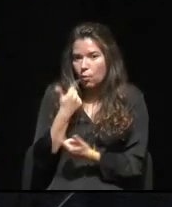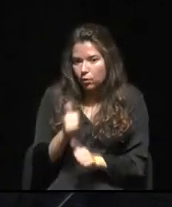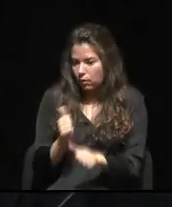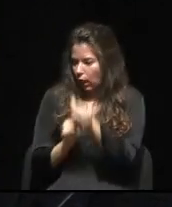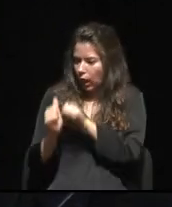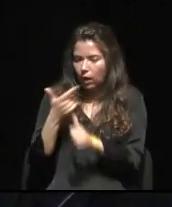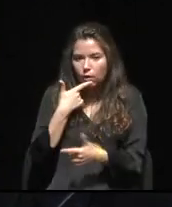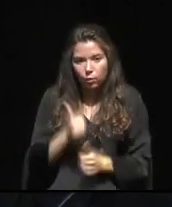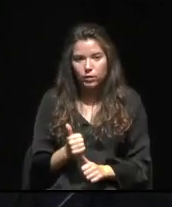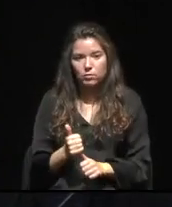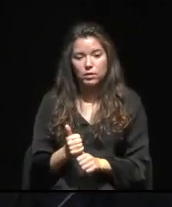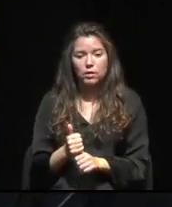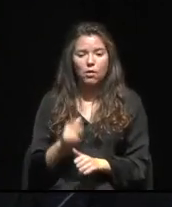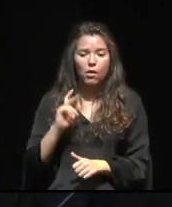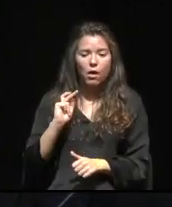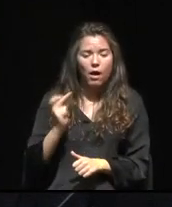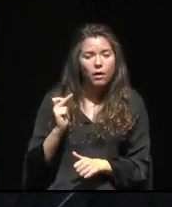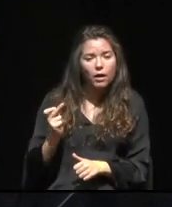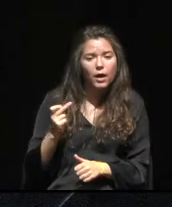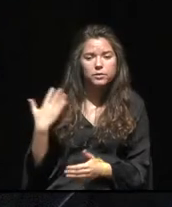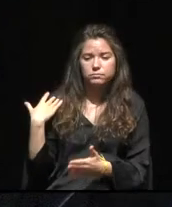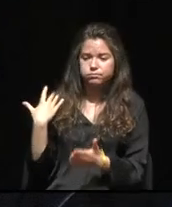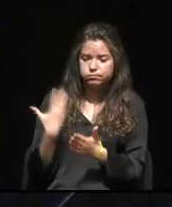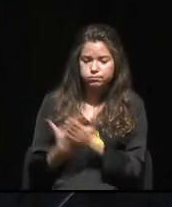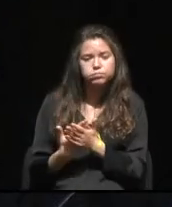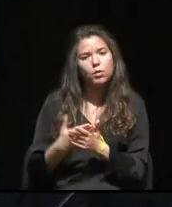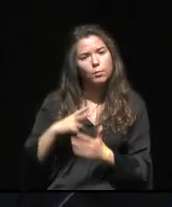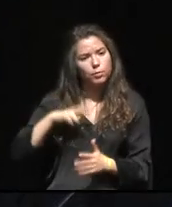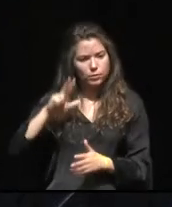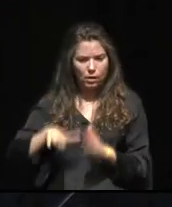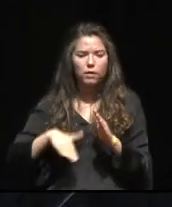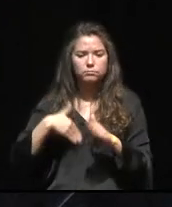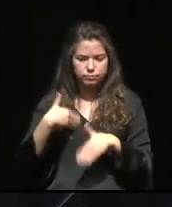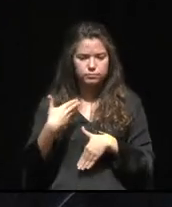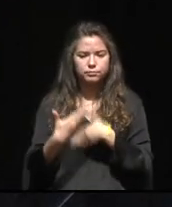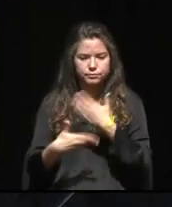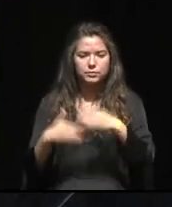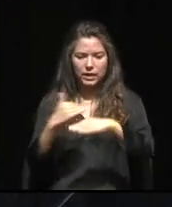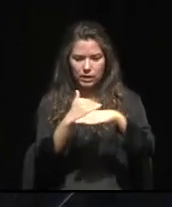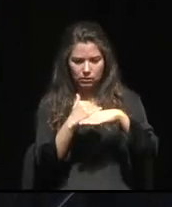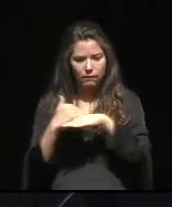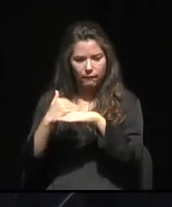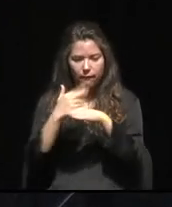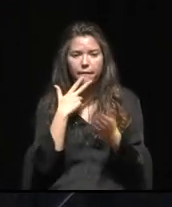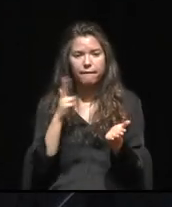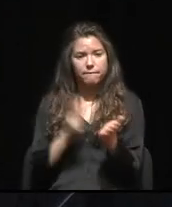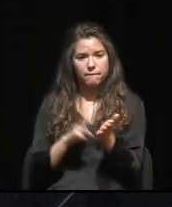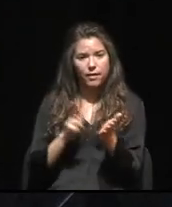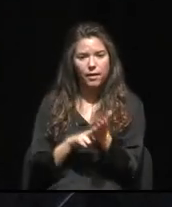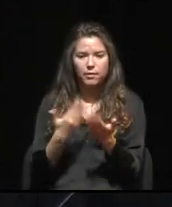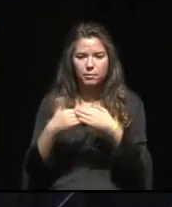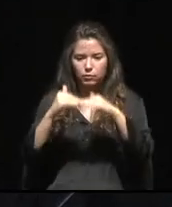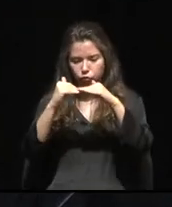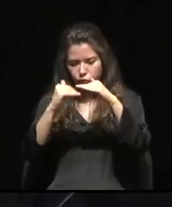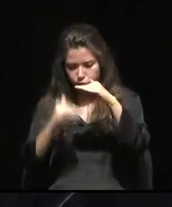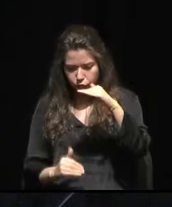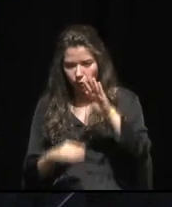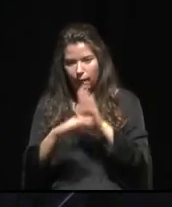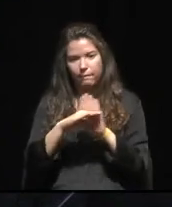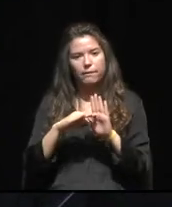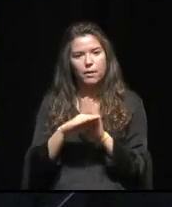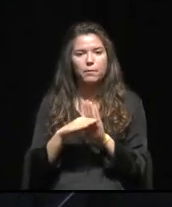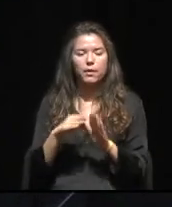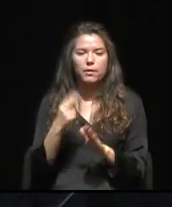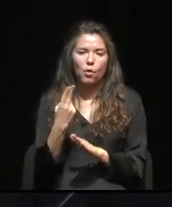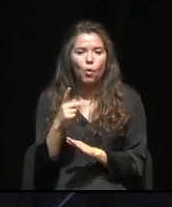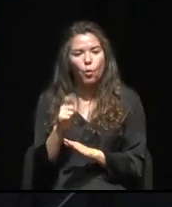mulheres nas últimas décadas Portugal tem feito muitos Progressos No que diz respeito à igualdade de género É verdade mas continuamos muito abaixo da Média da União Europeia